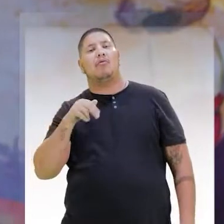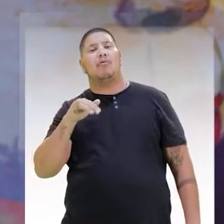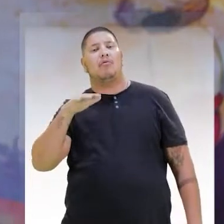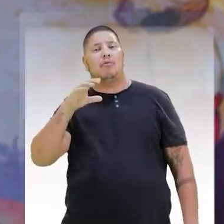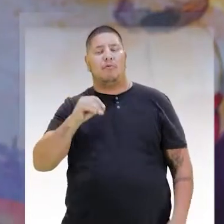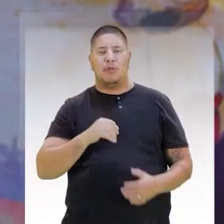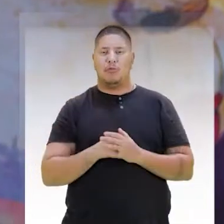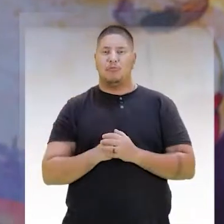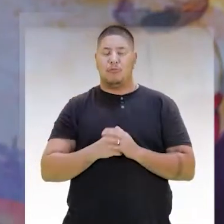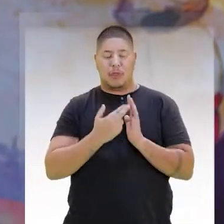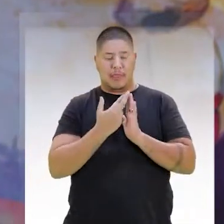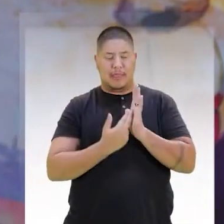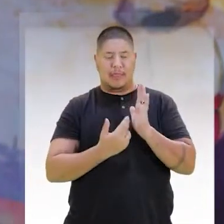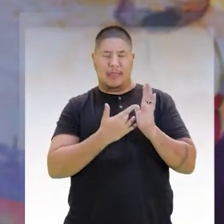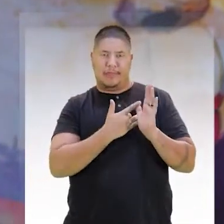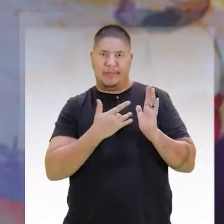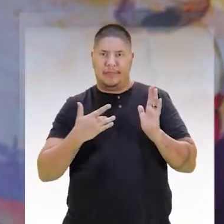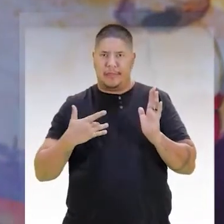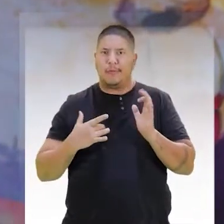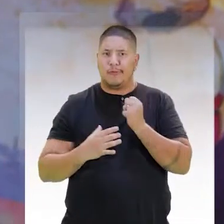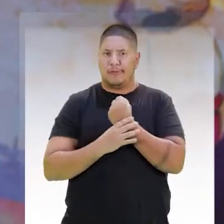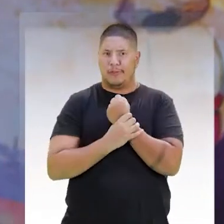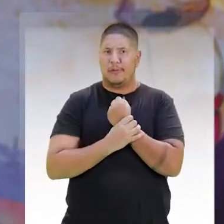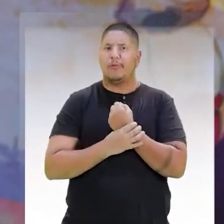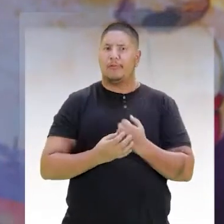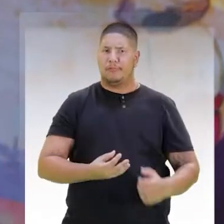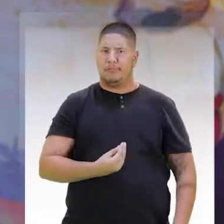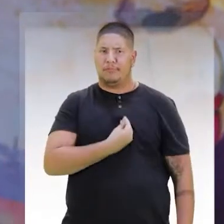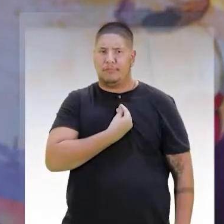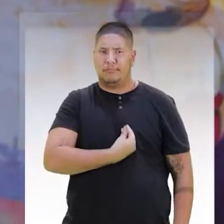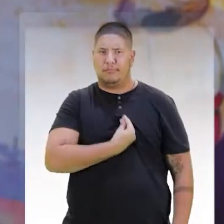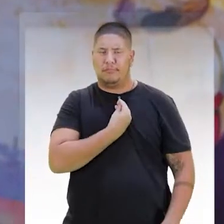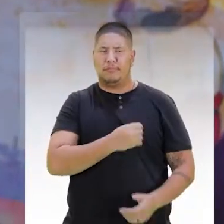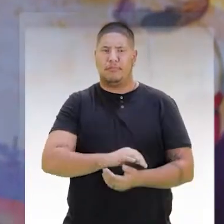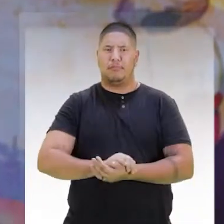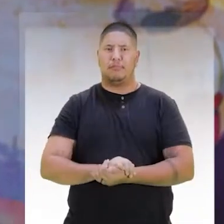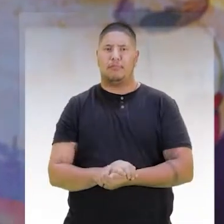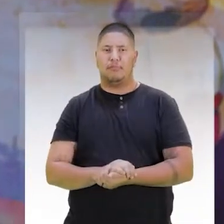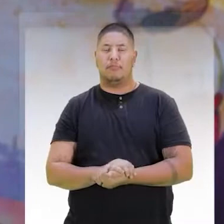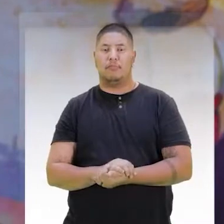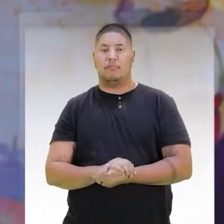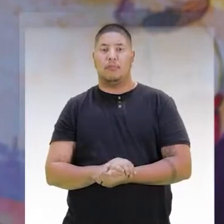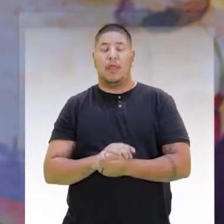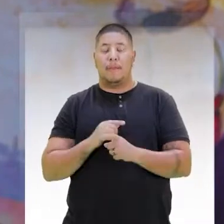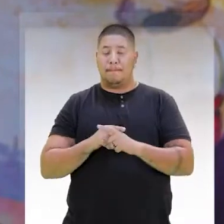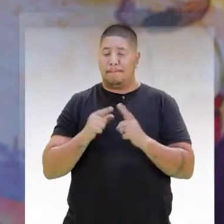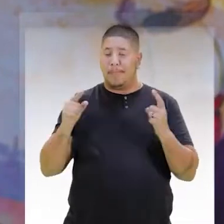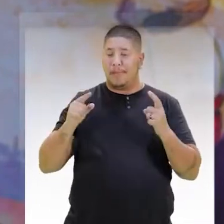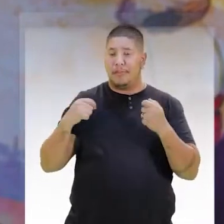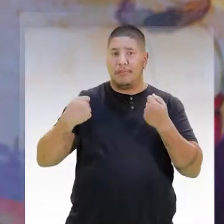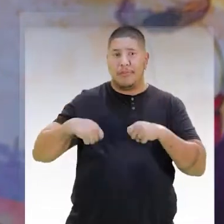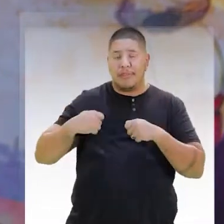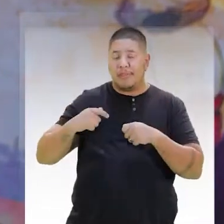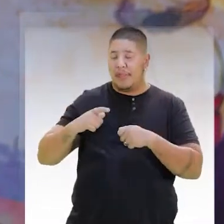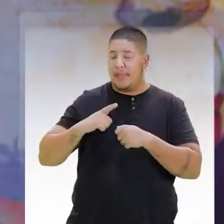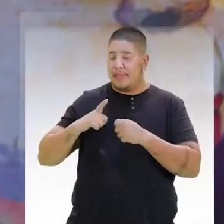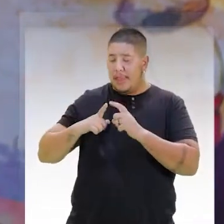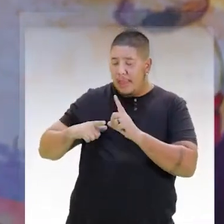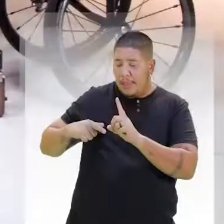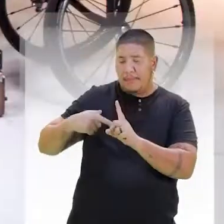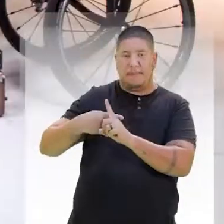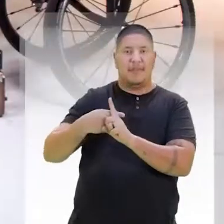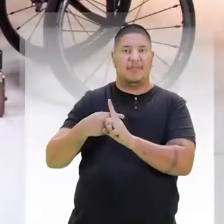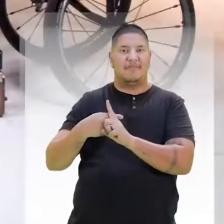as regras de saúde e segurança ali presentes. Mas tem que ter algo a